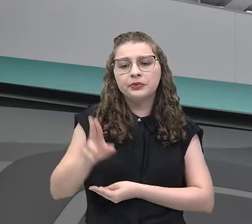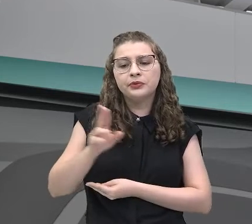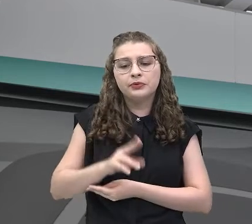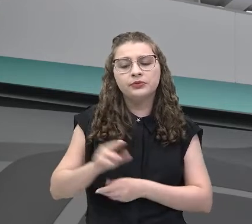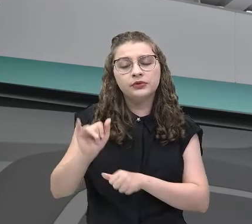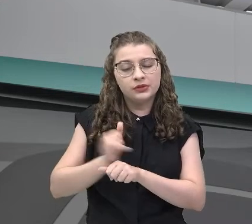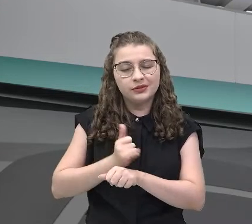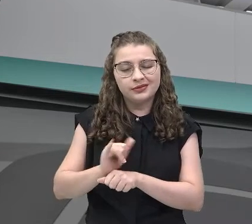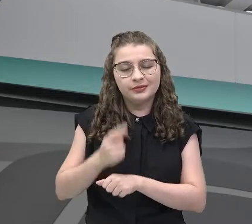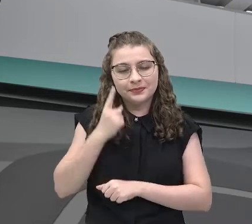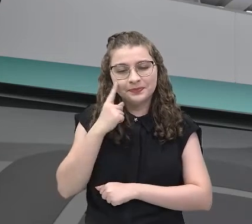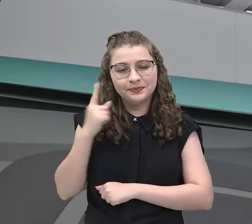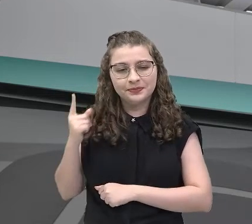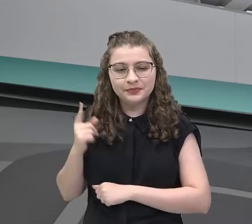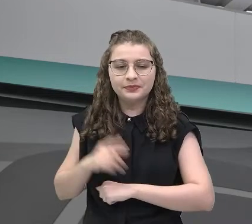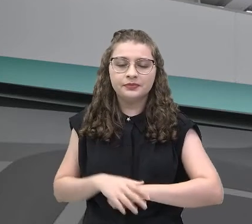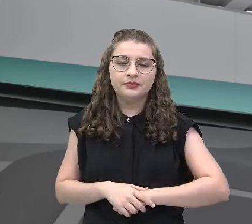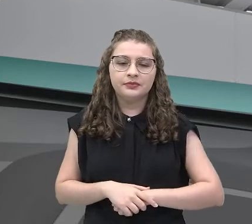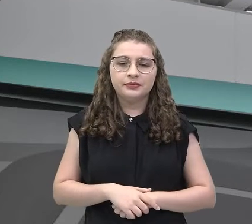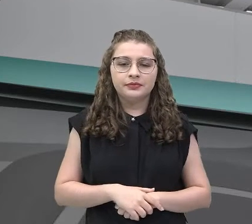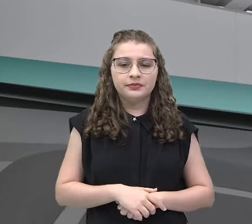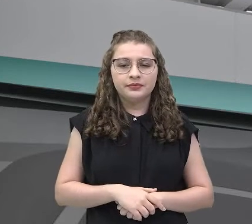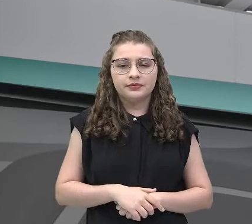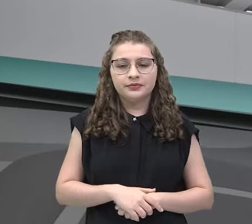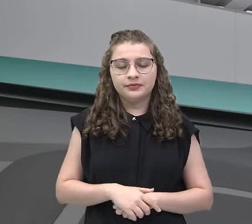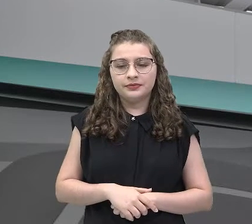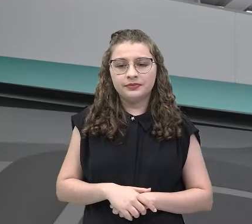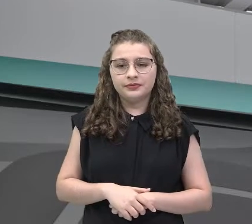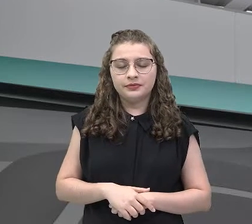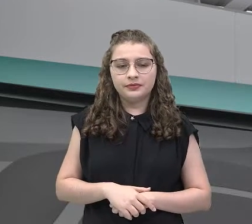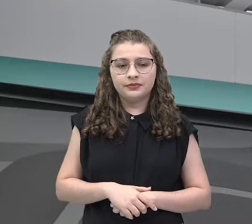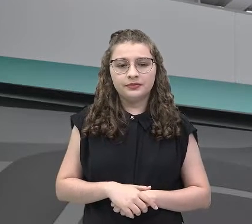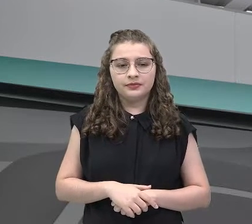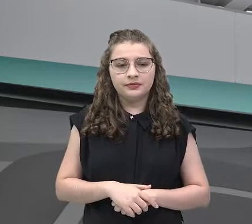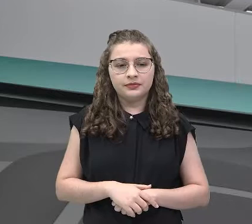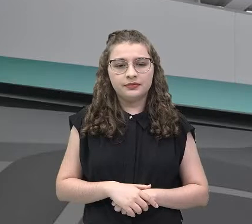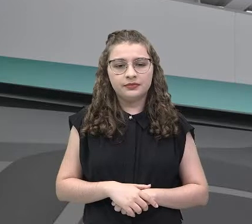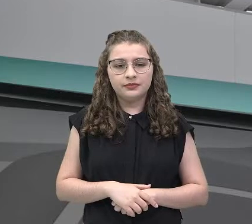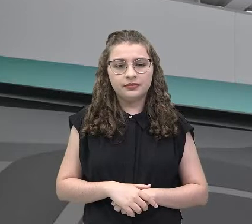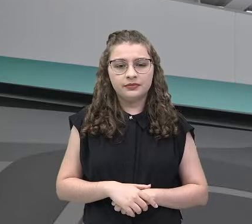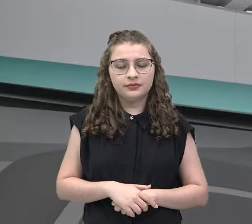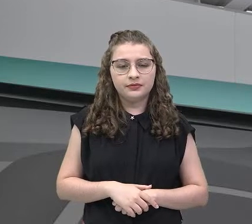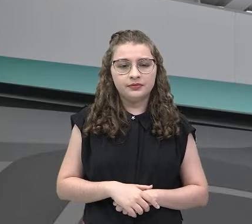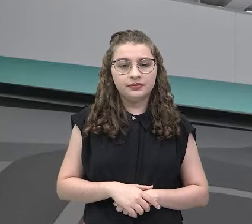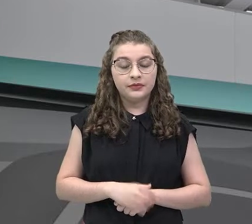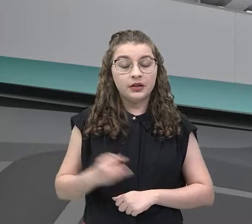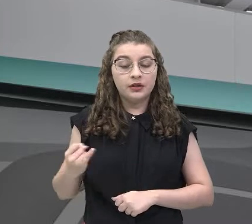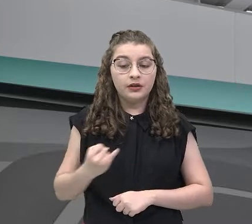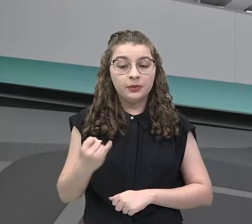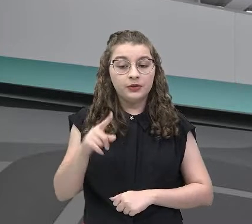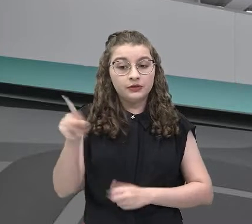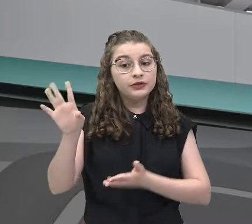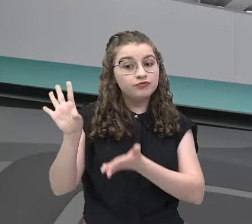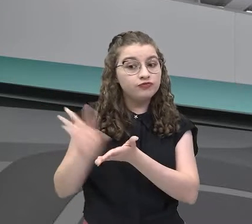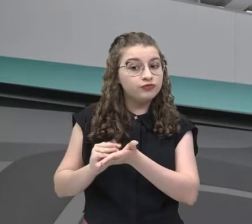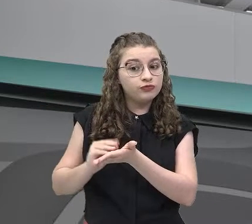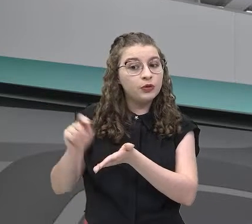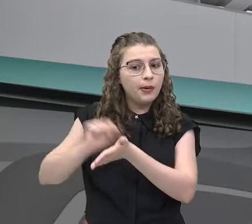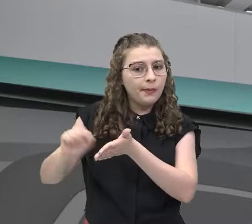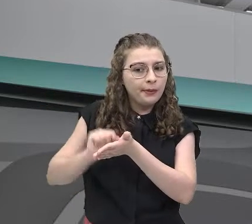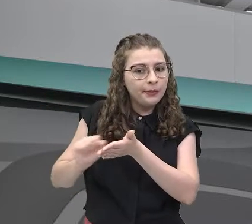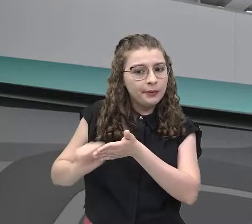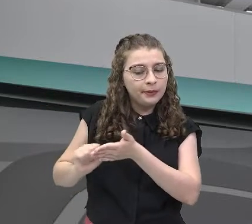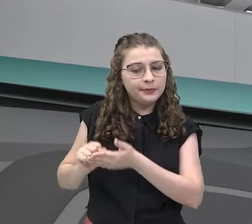de leitura. Vamos dar uma olhadinha aqui junto comigo. Então, olha só, gente, isso é importante vocês anotarem, tá?